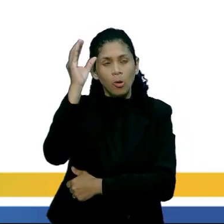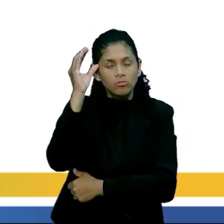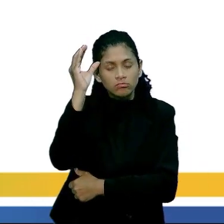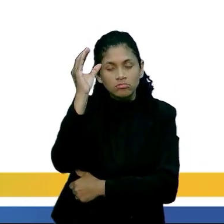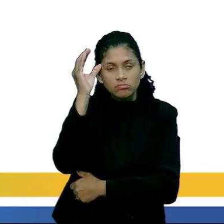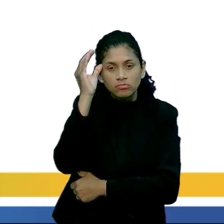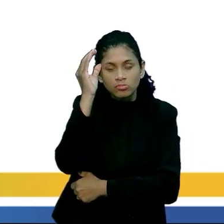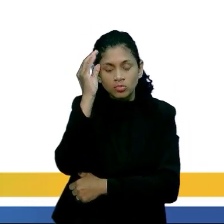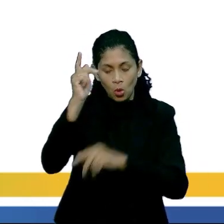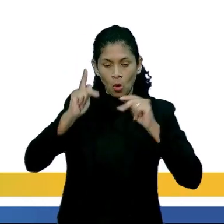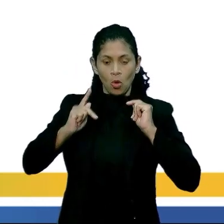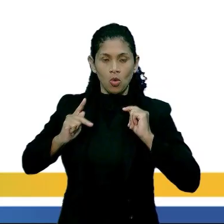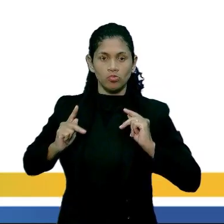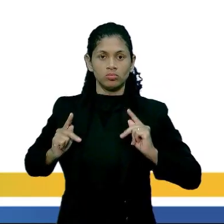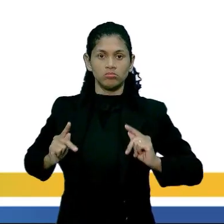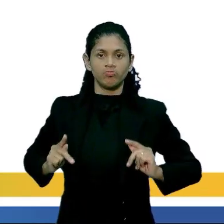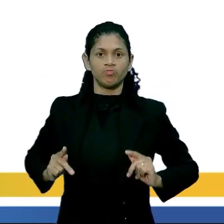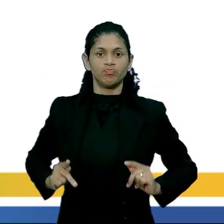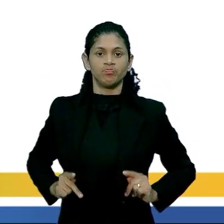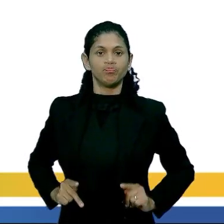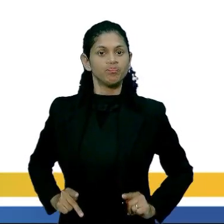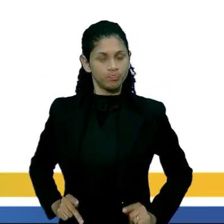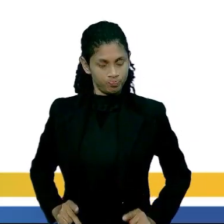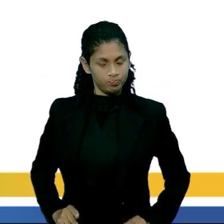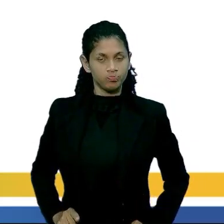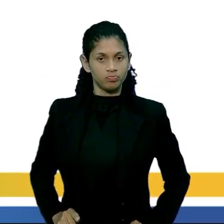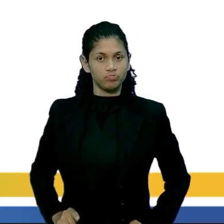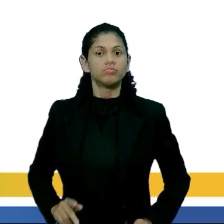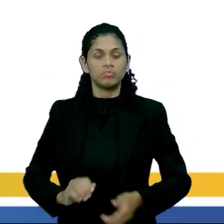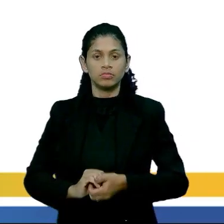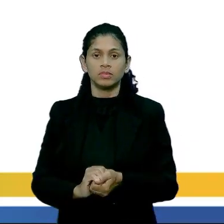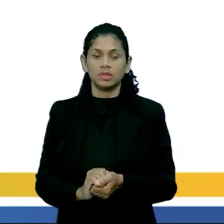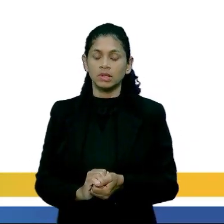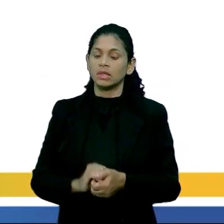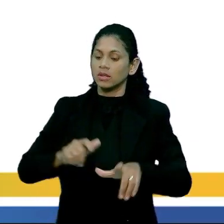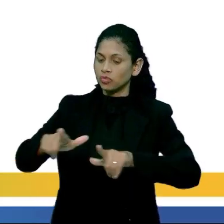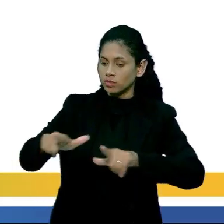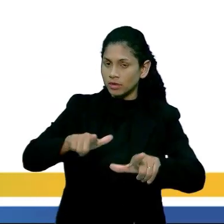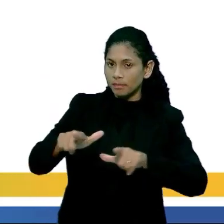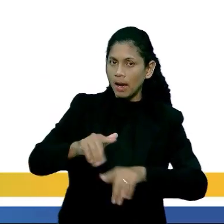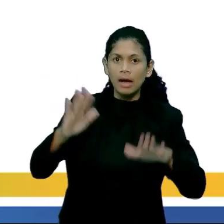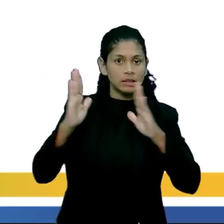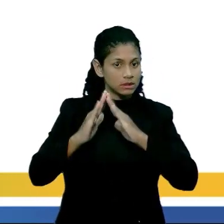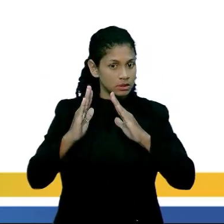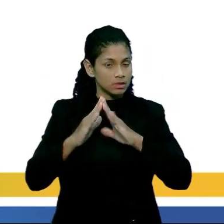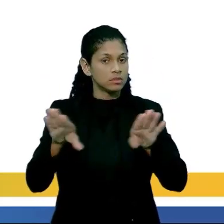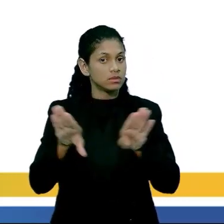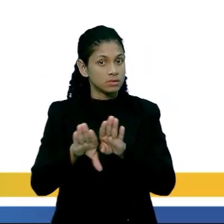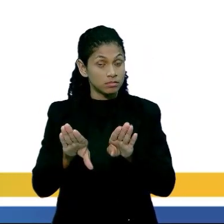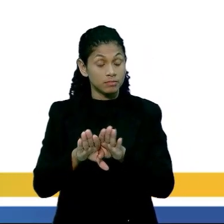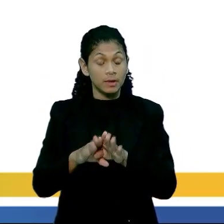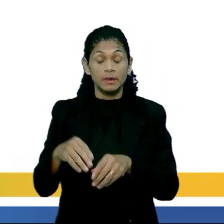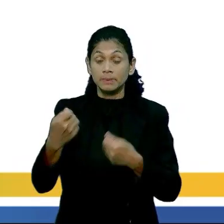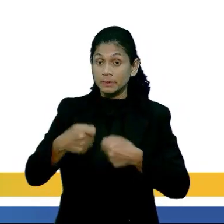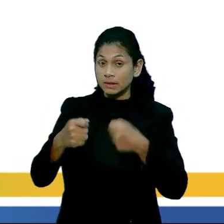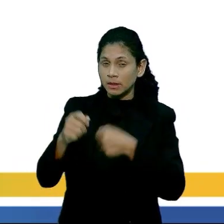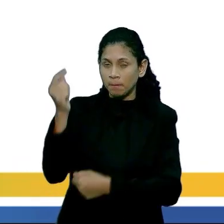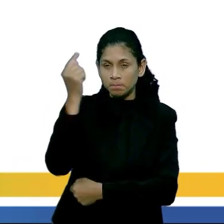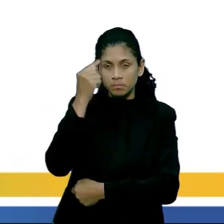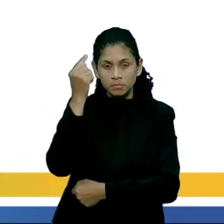uma postura adequada, tanto em casa como no trabalho. O segundo é pensar na organização da própria casa e do ambiente de